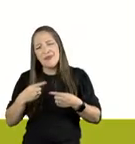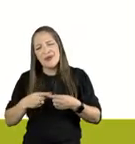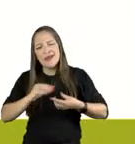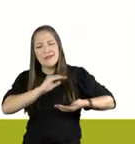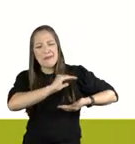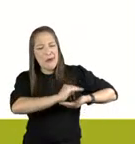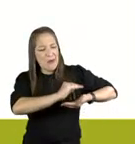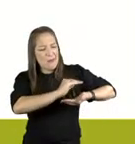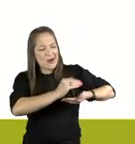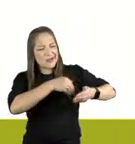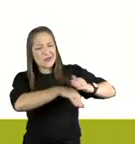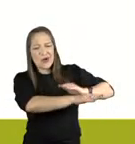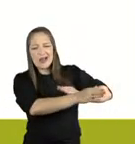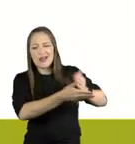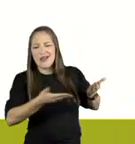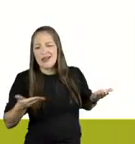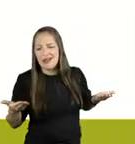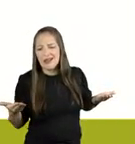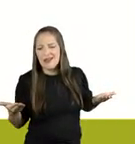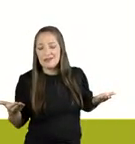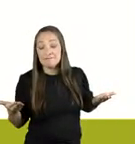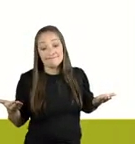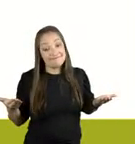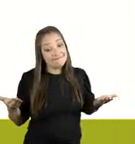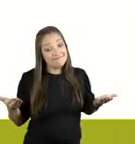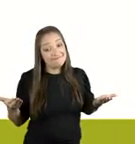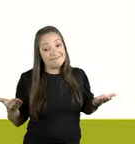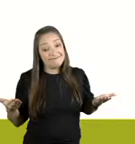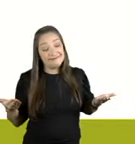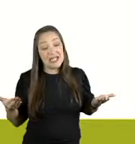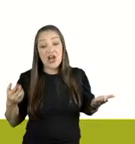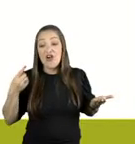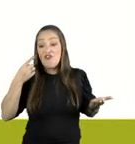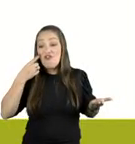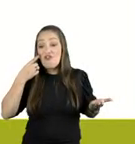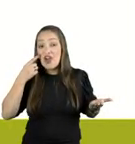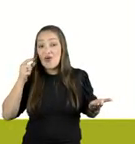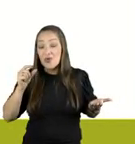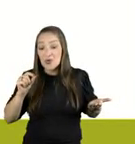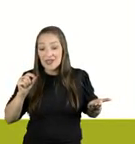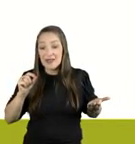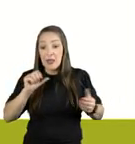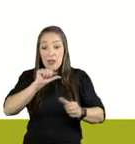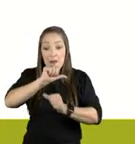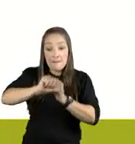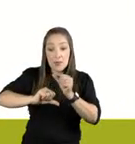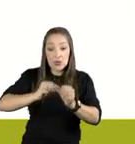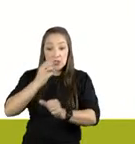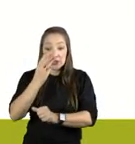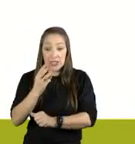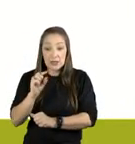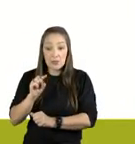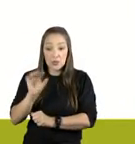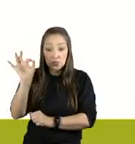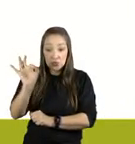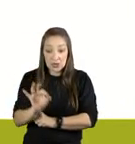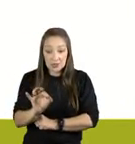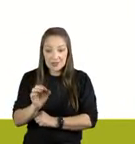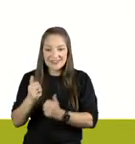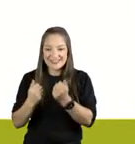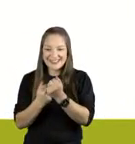poupança? Então, a gente verifica que uma mudança de 3% na